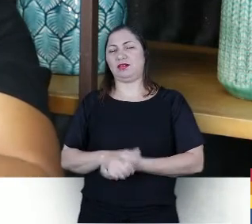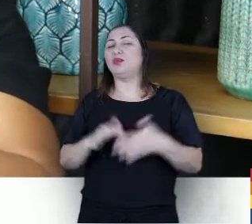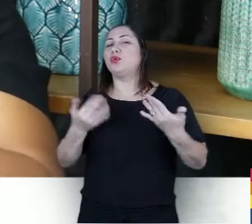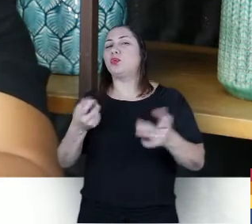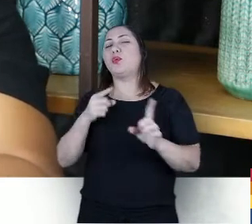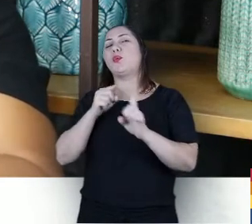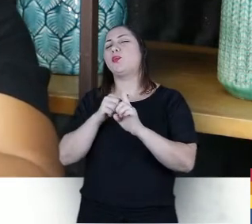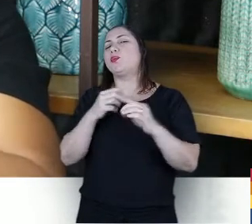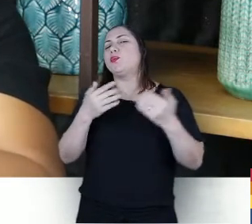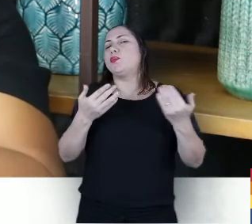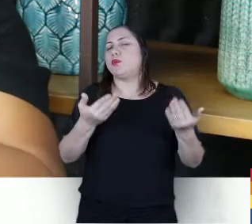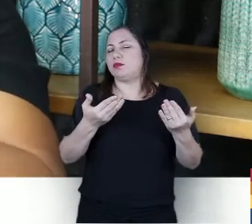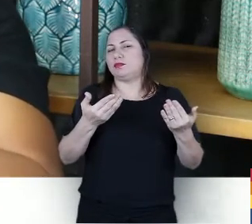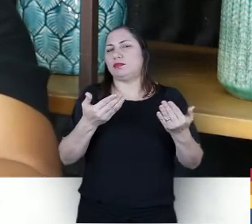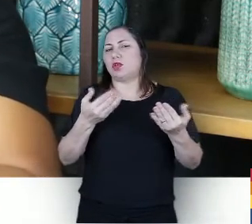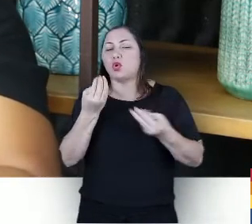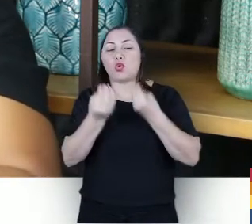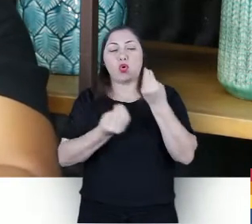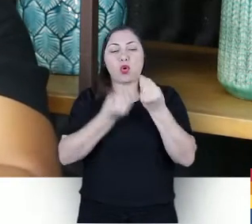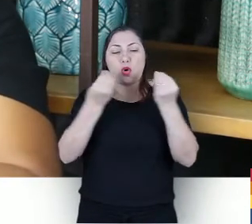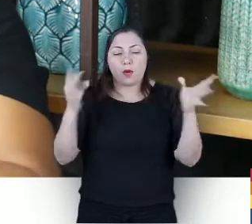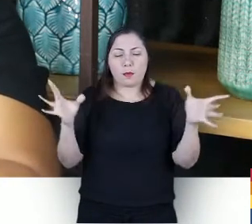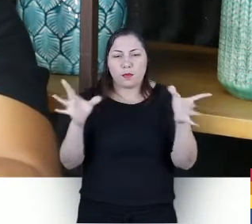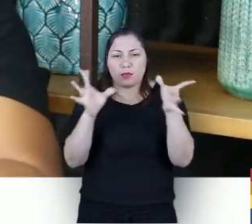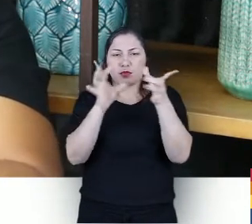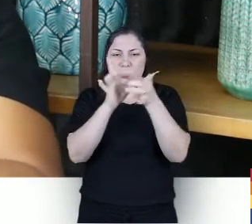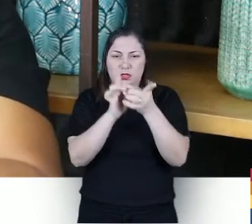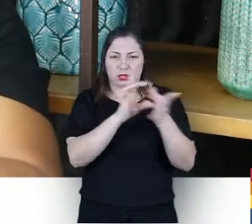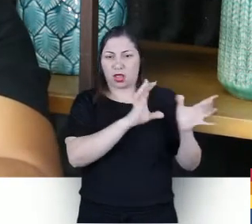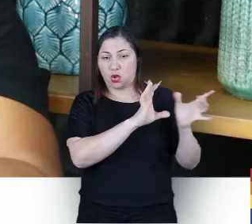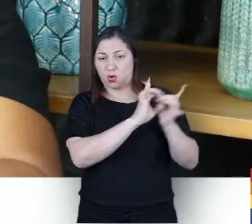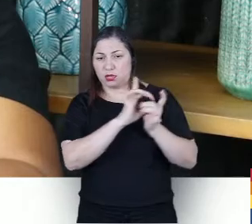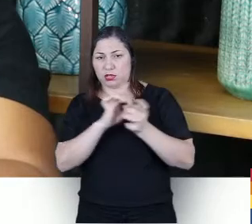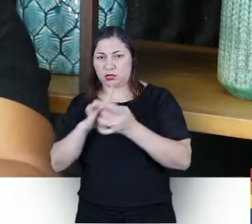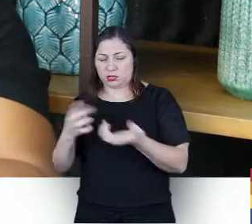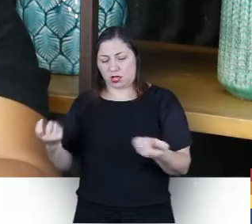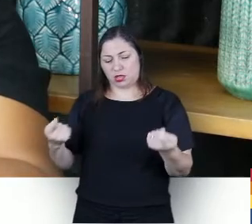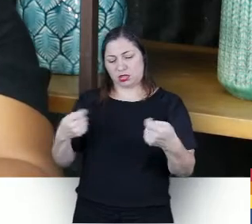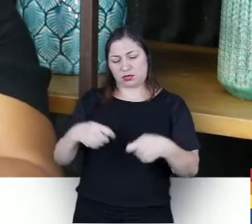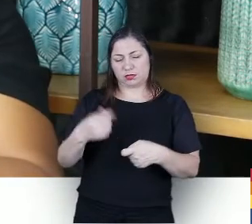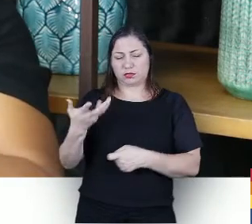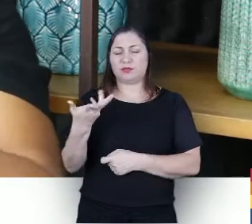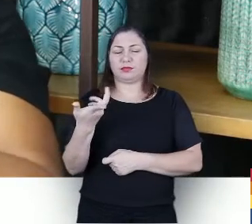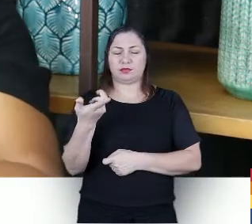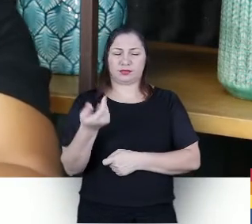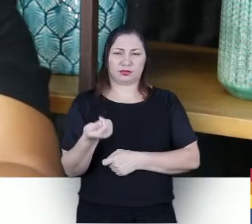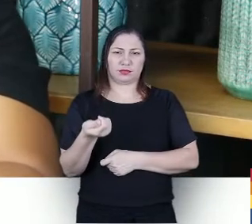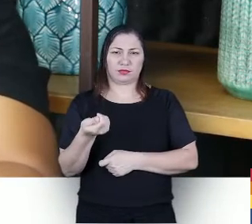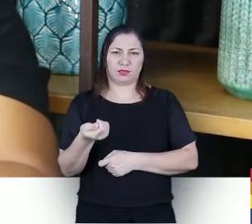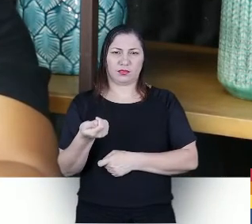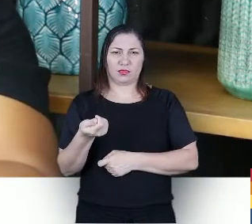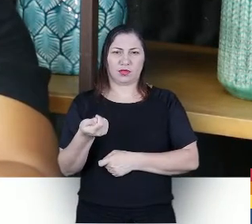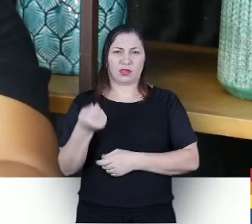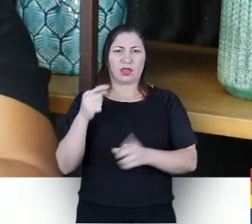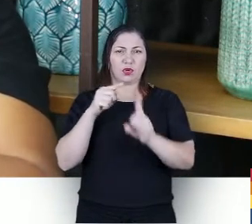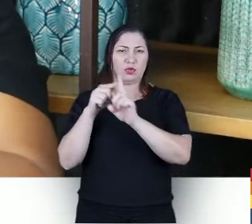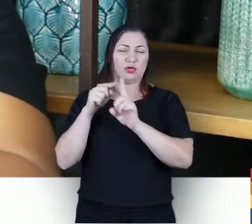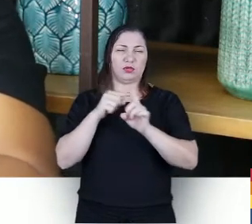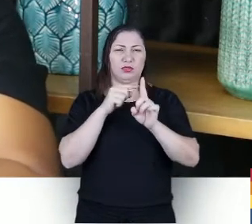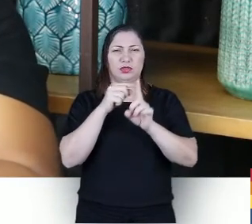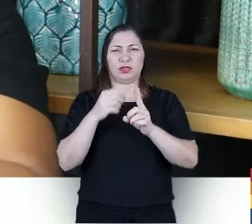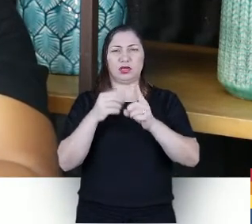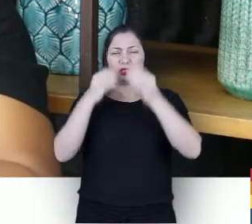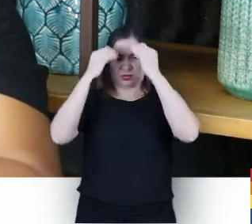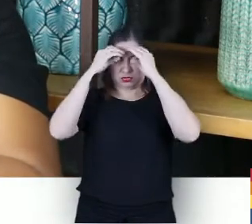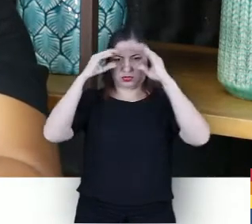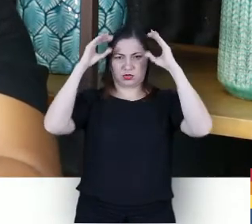curricular, ela traz consigo muitos desafios, mas também possibilidades. Qual é o nosso desafio aqui? É como